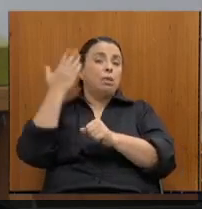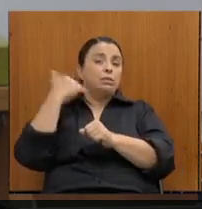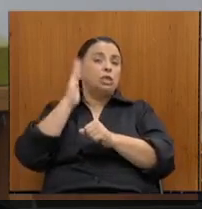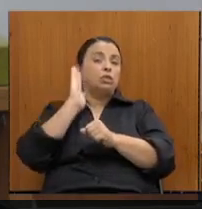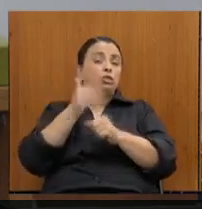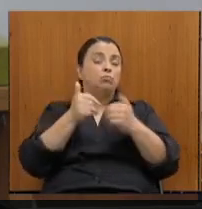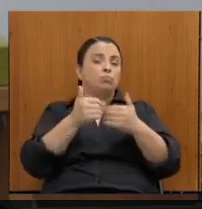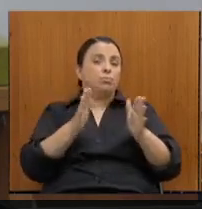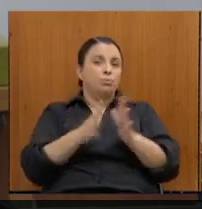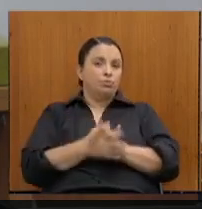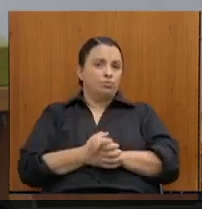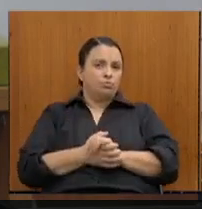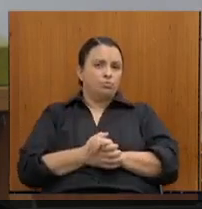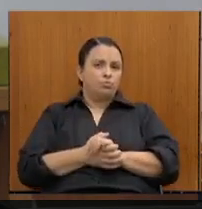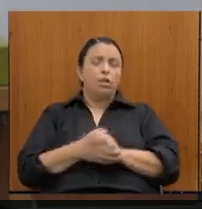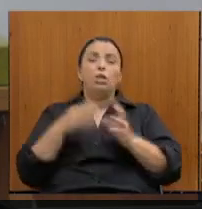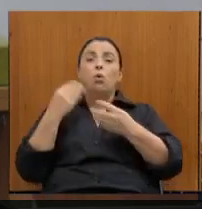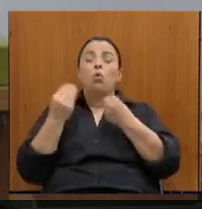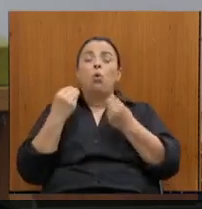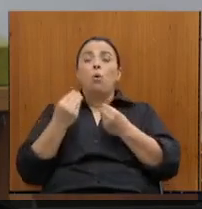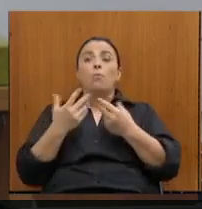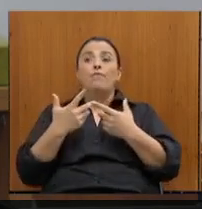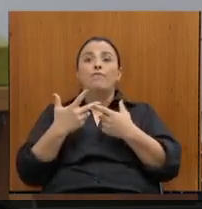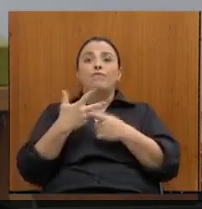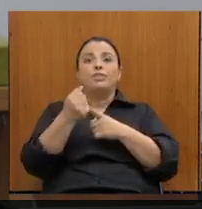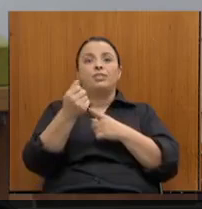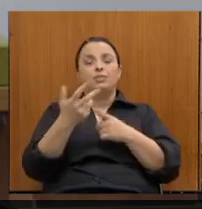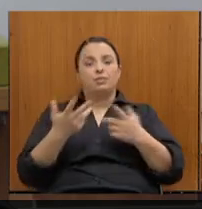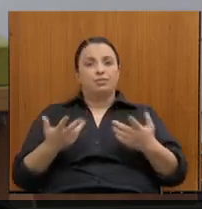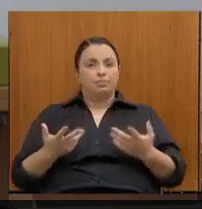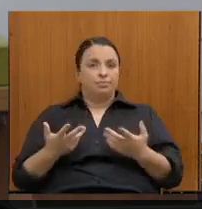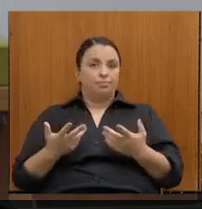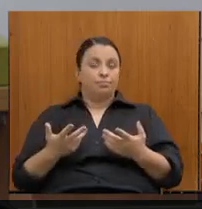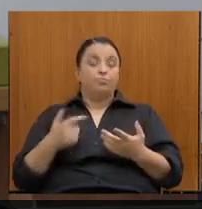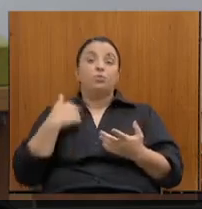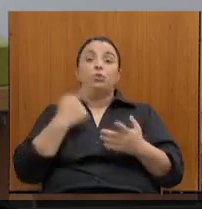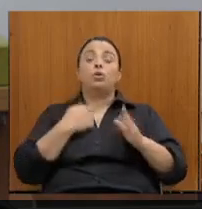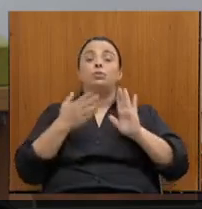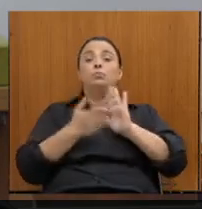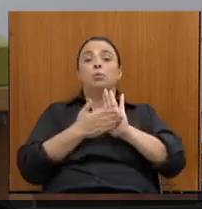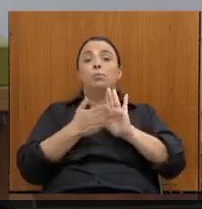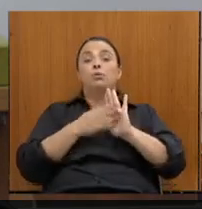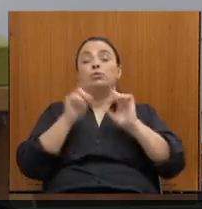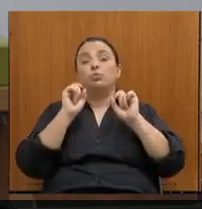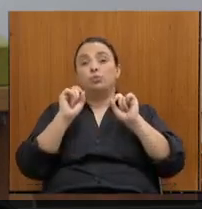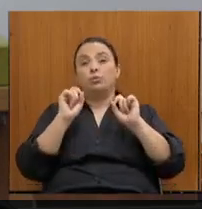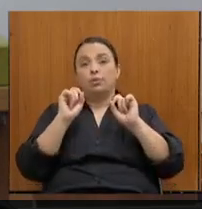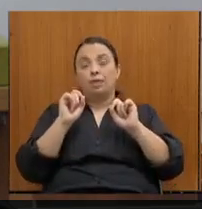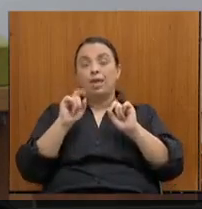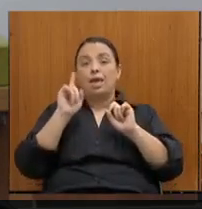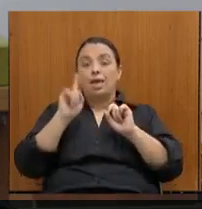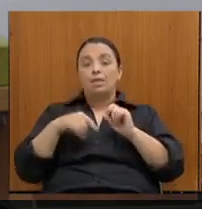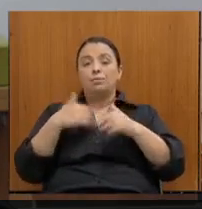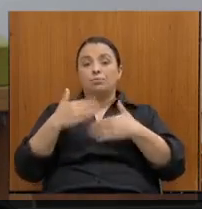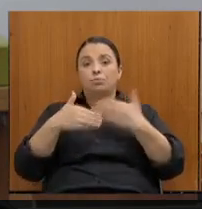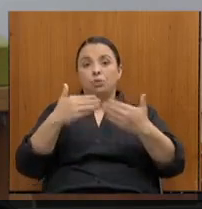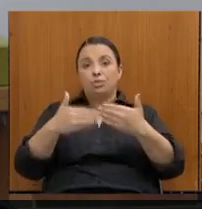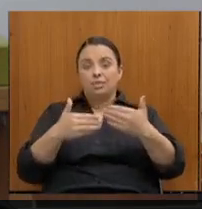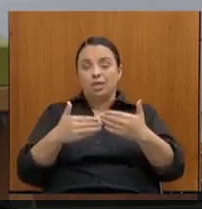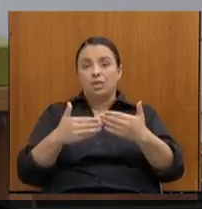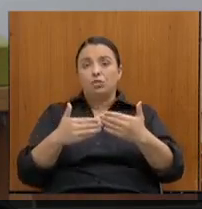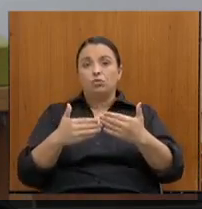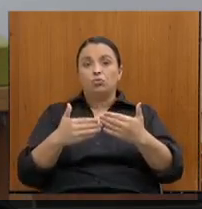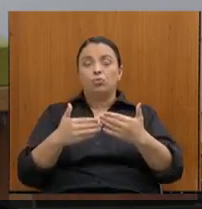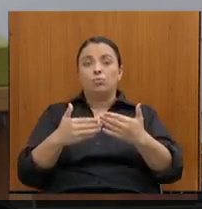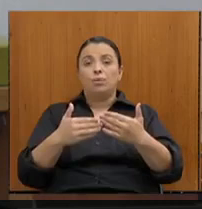vencer esse gargalo a nível de país e a nível de estado a nossa proposta então é reduzir todo esse processo em três eixos